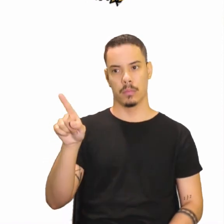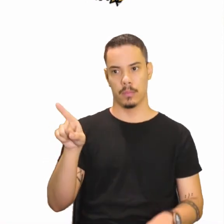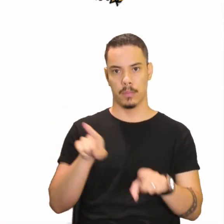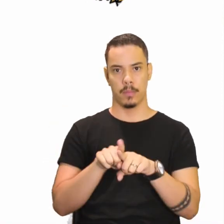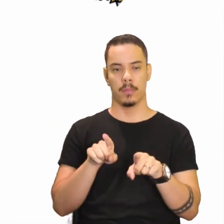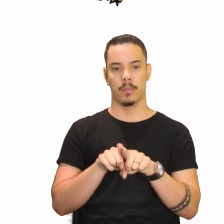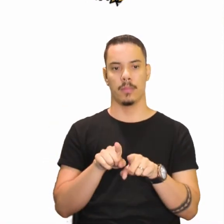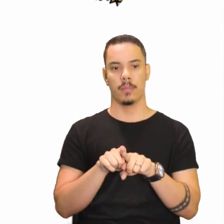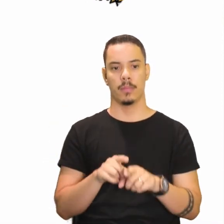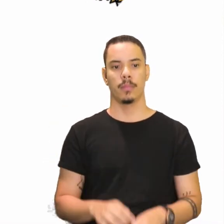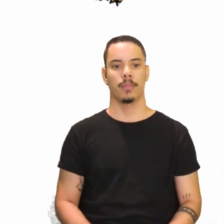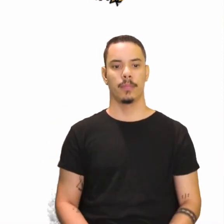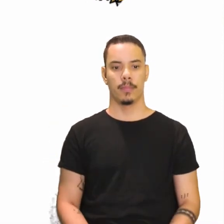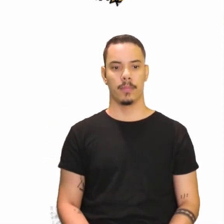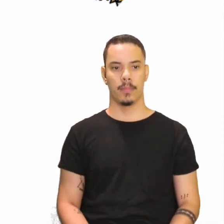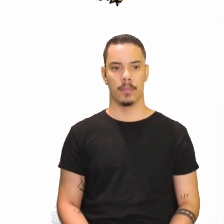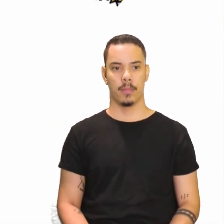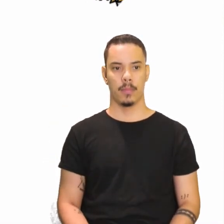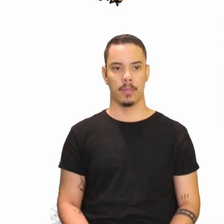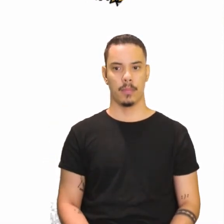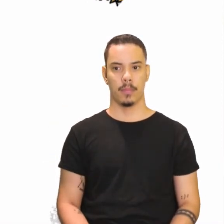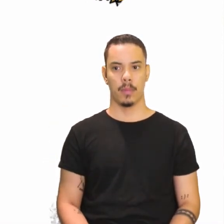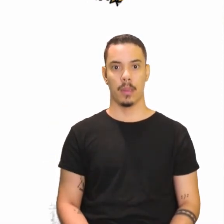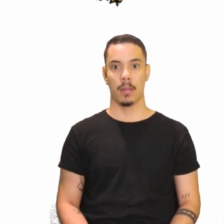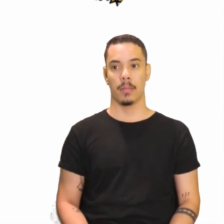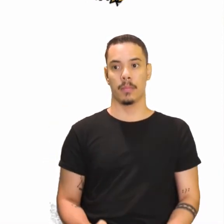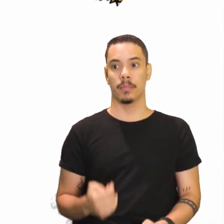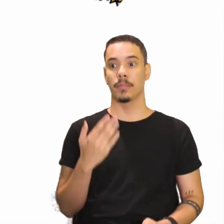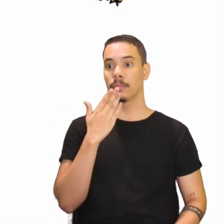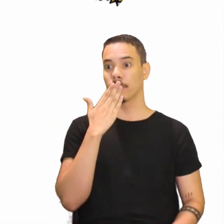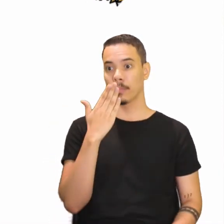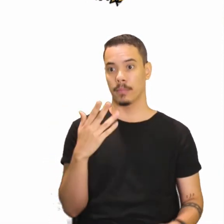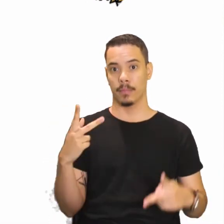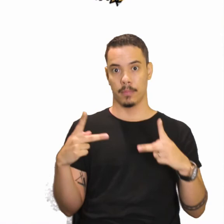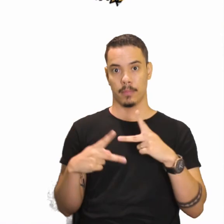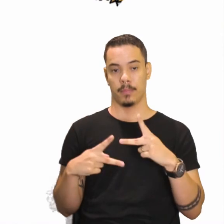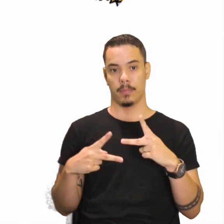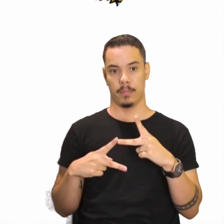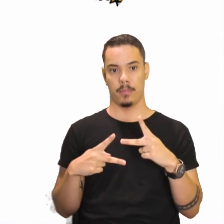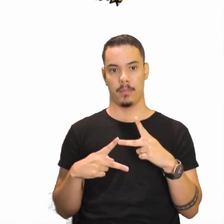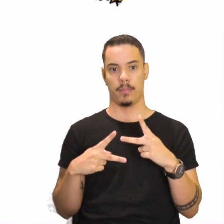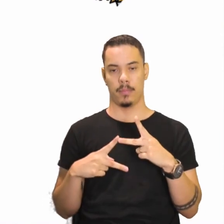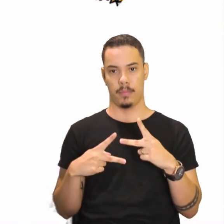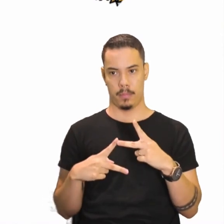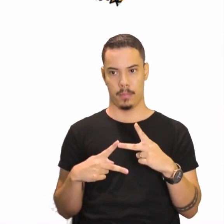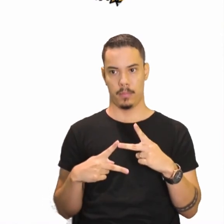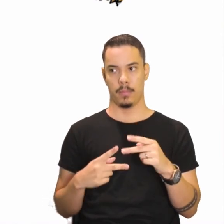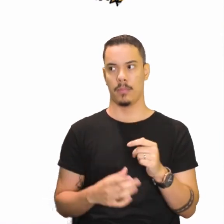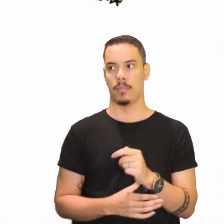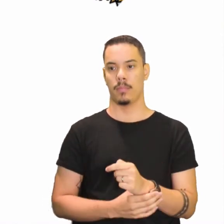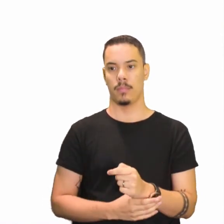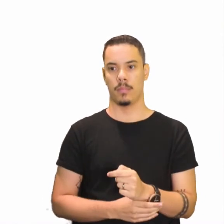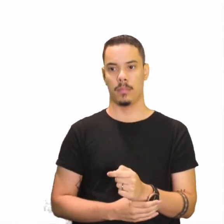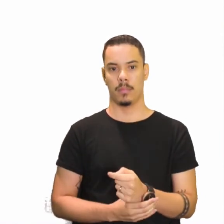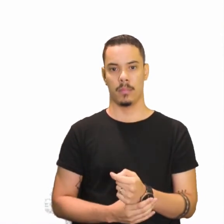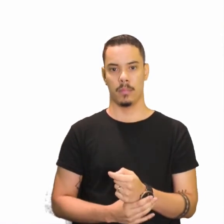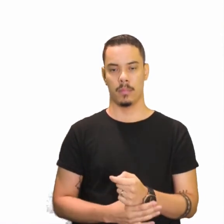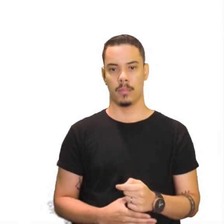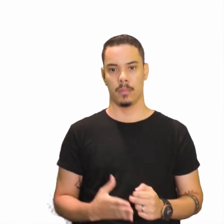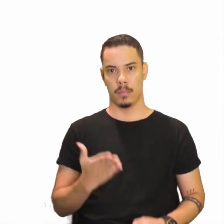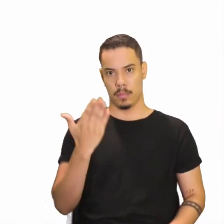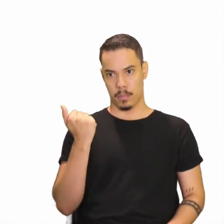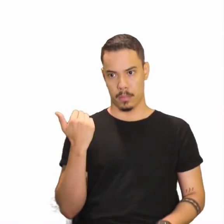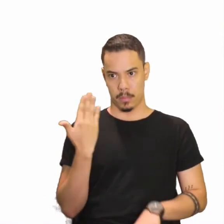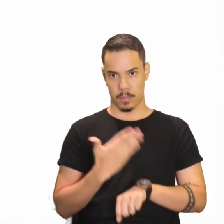aqui, Então, pede a preposição a. Por isso aqui é aonde.